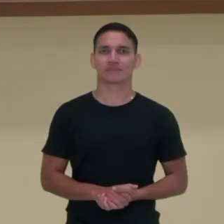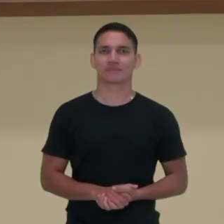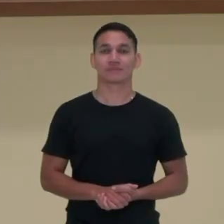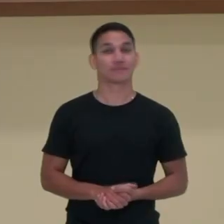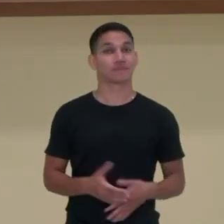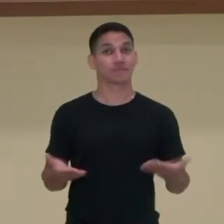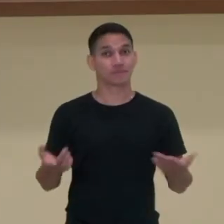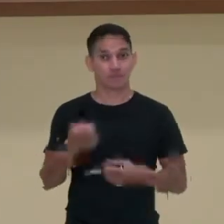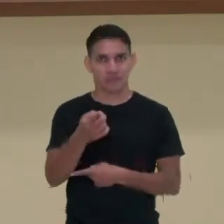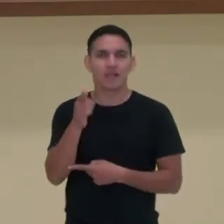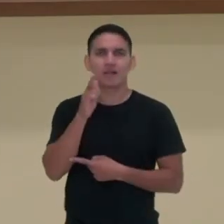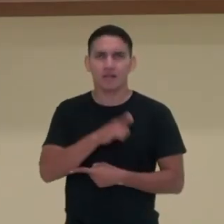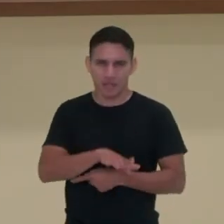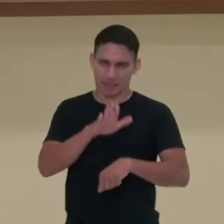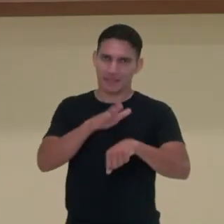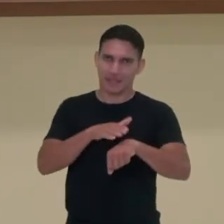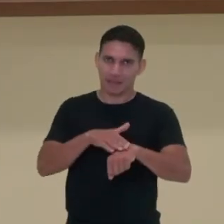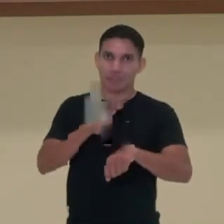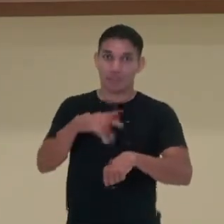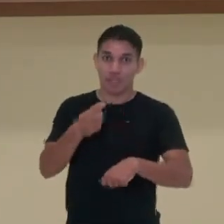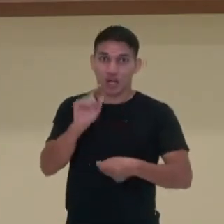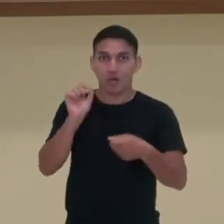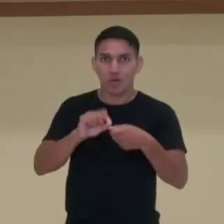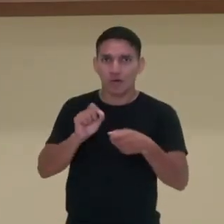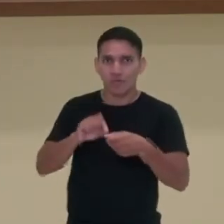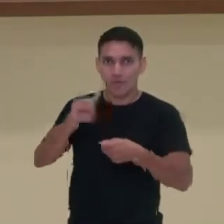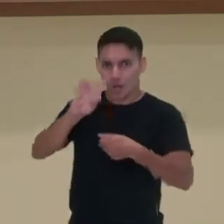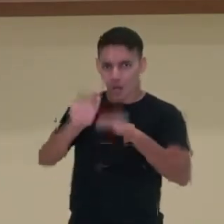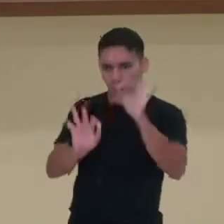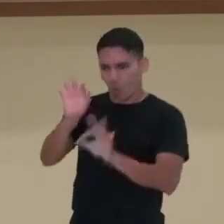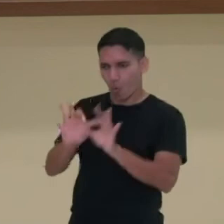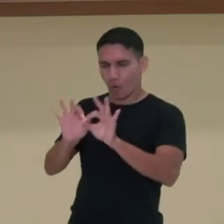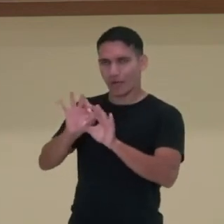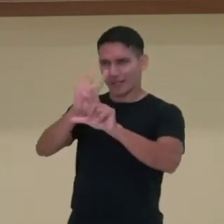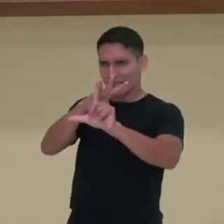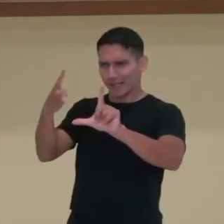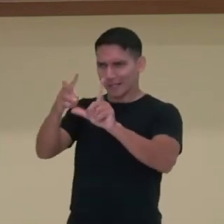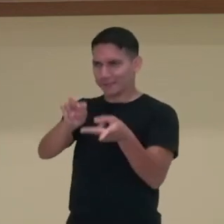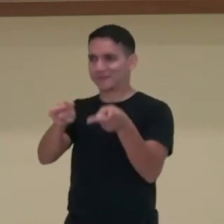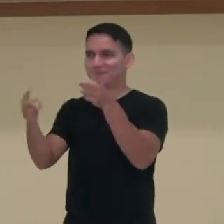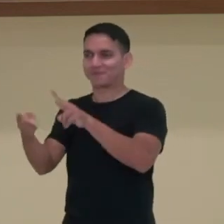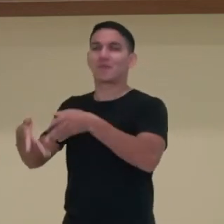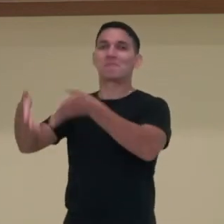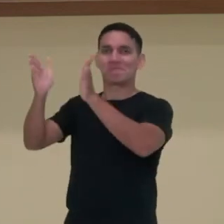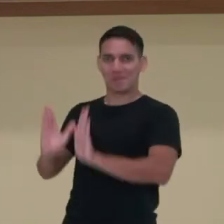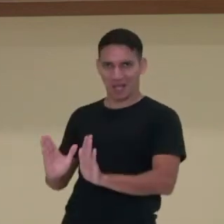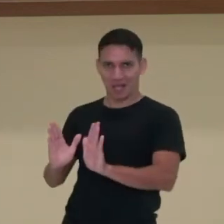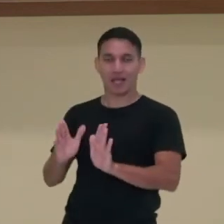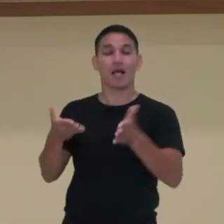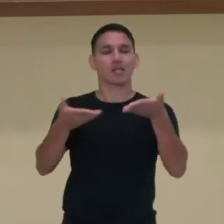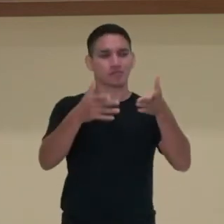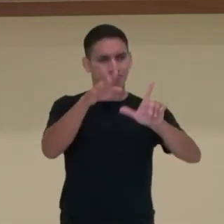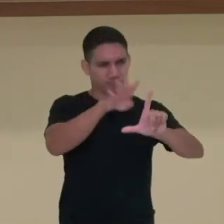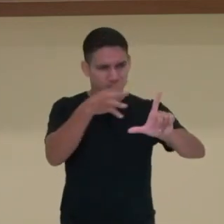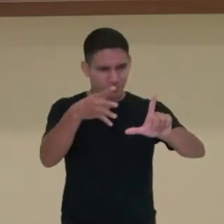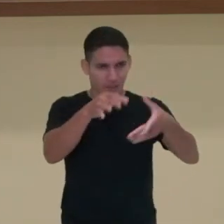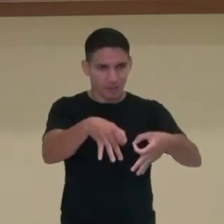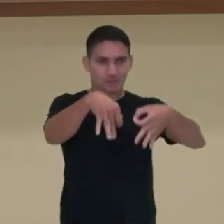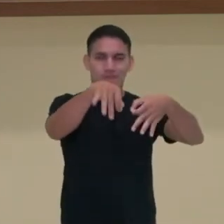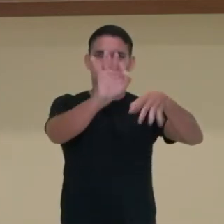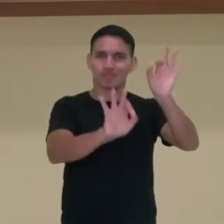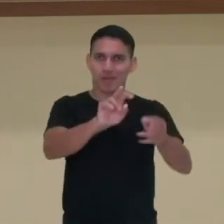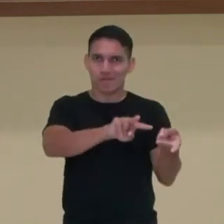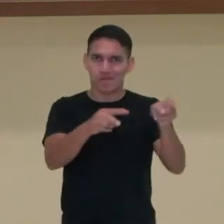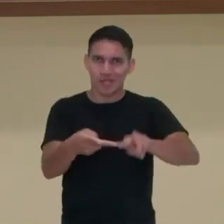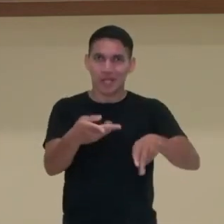Então, pessoal, dei um tempinho aqui para vocês fazerem essas duas matrizes. Feito essas duas matrizes, agora eu quero que vocês façam o seguinte,